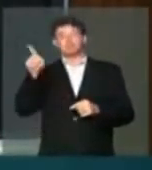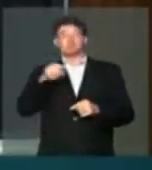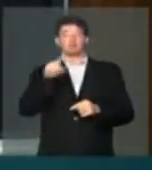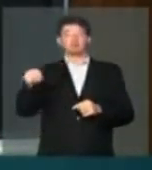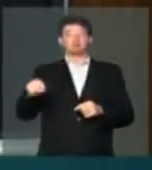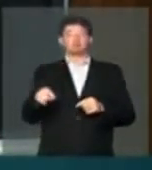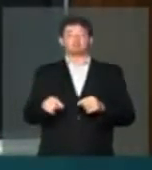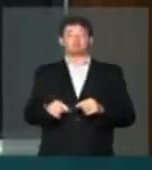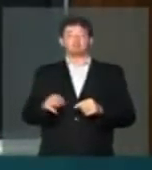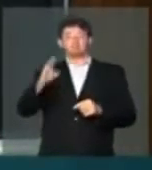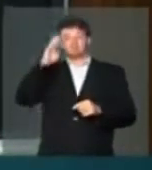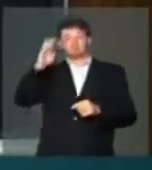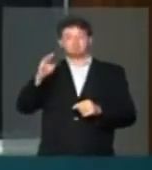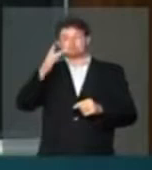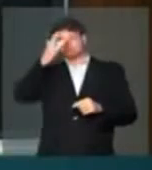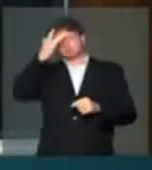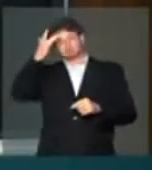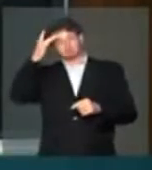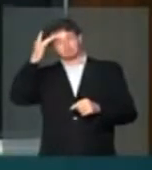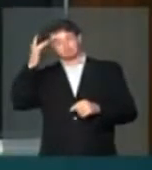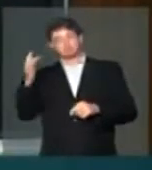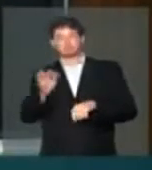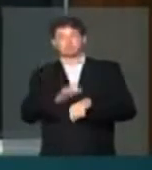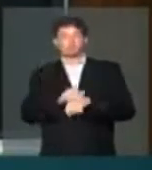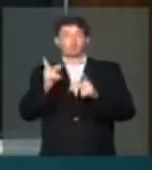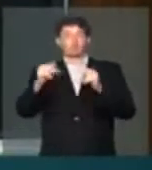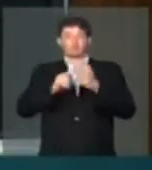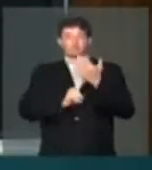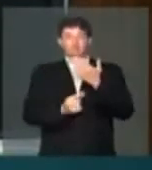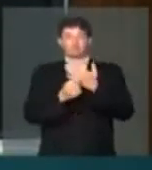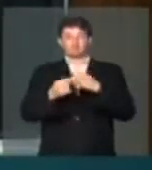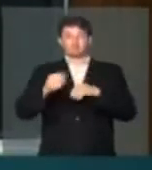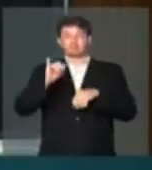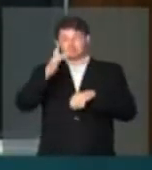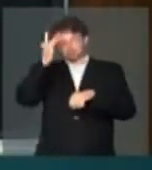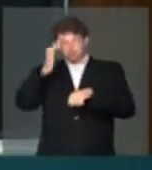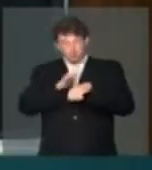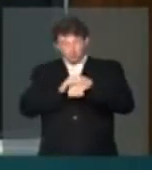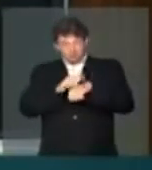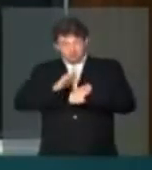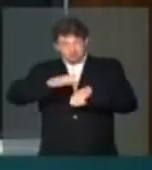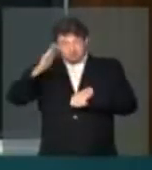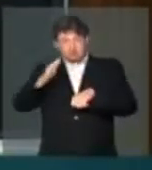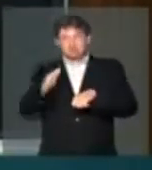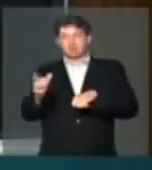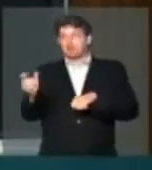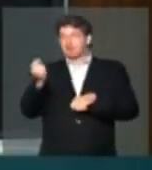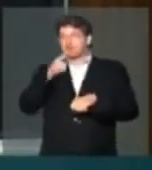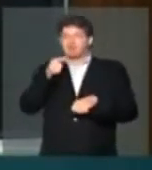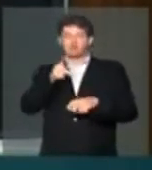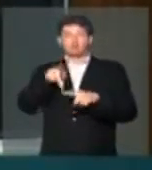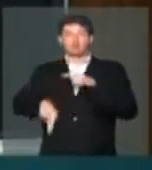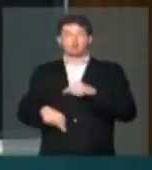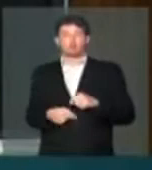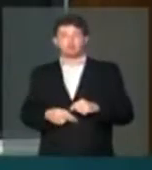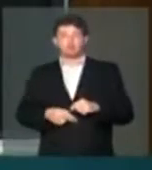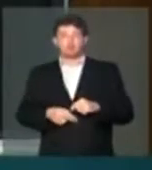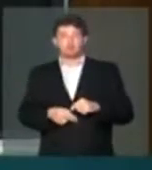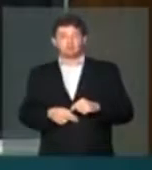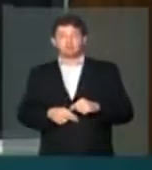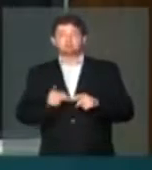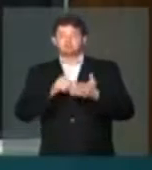suspender a medicação de um paciente no momento de maior agravamento de sua doença. Como a herança bendita, entre aspas,